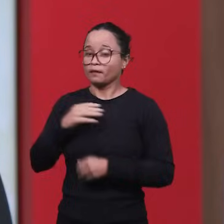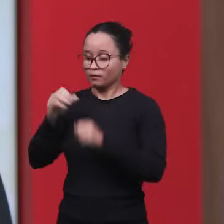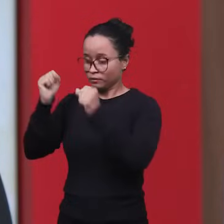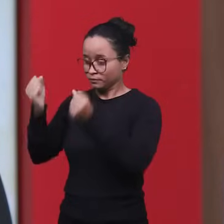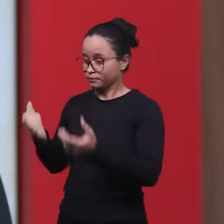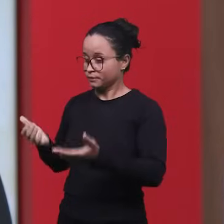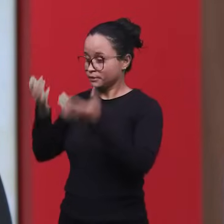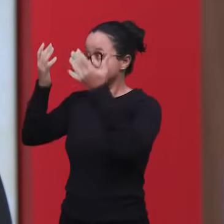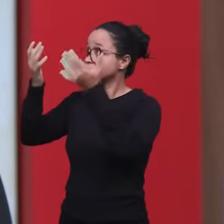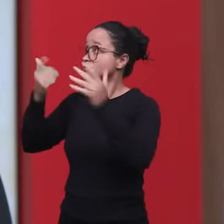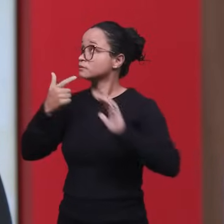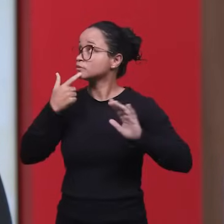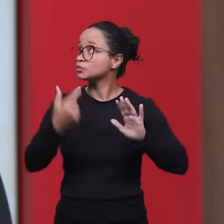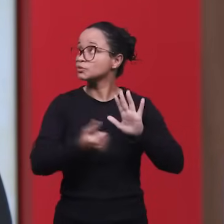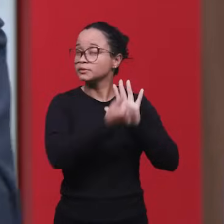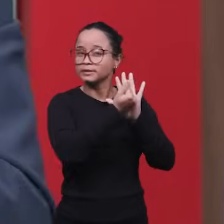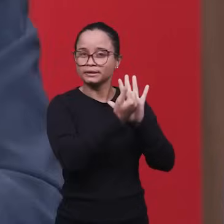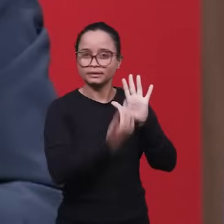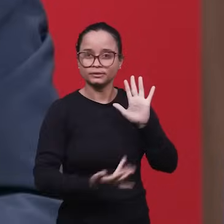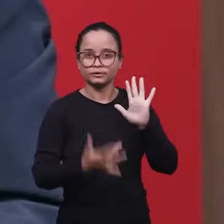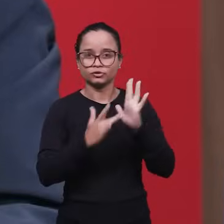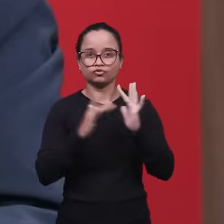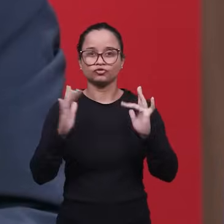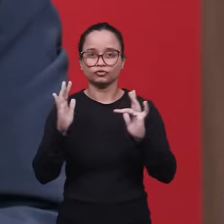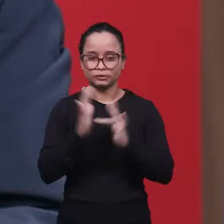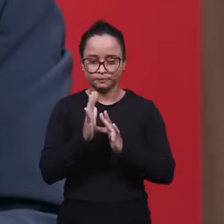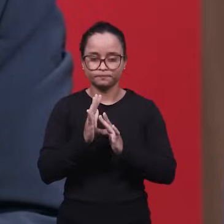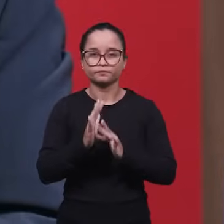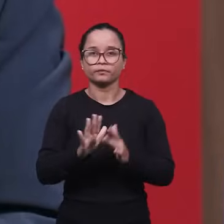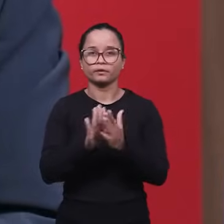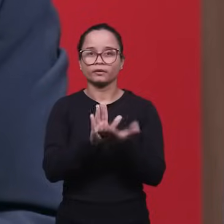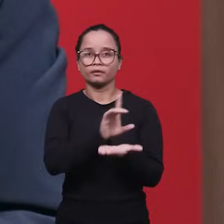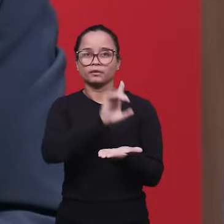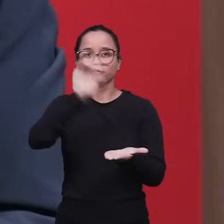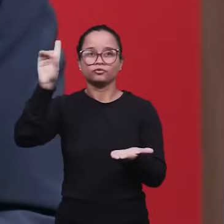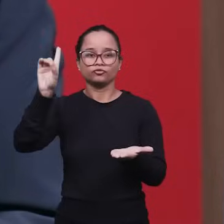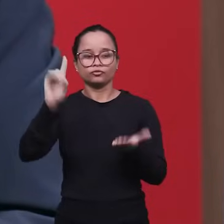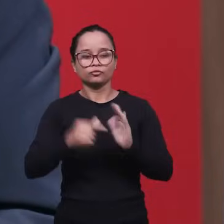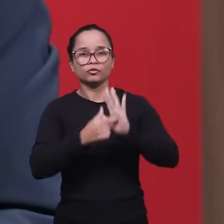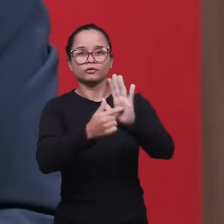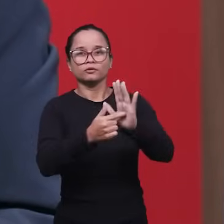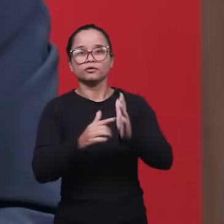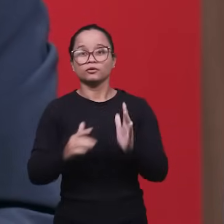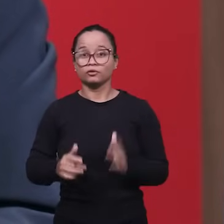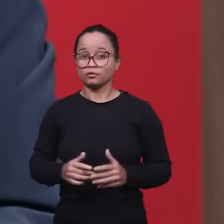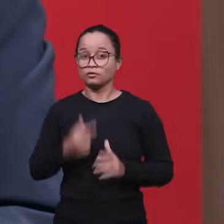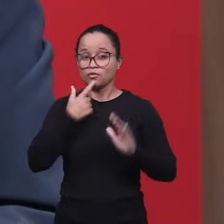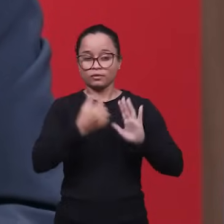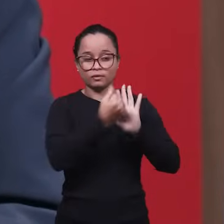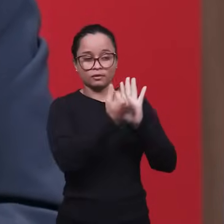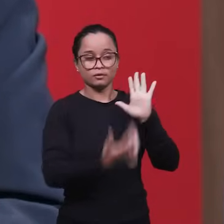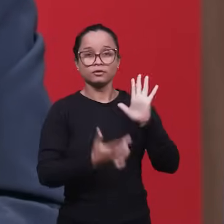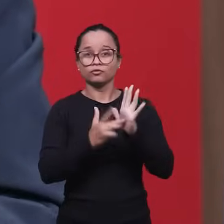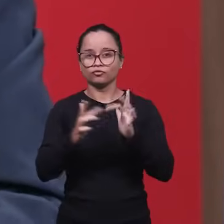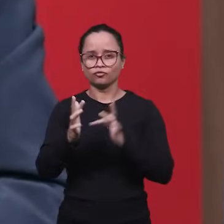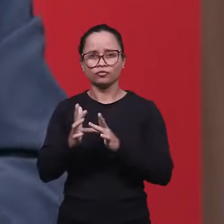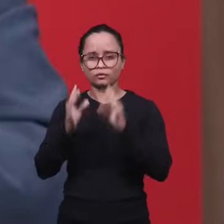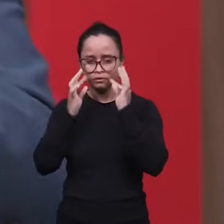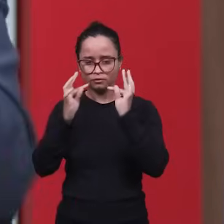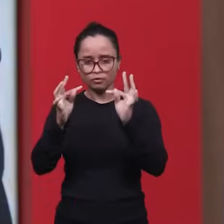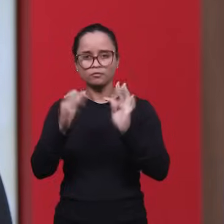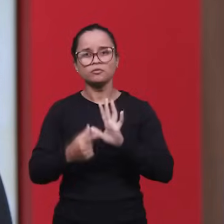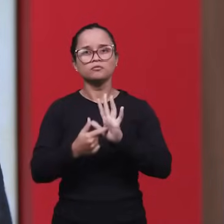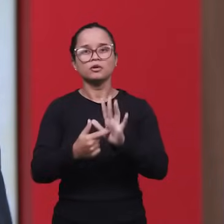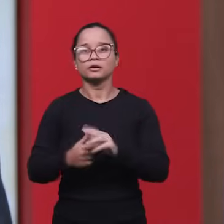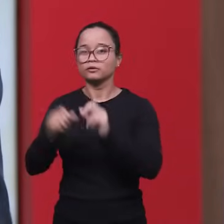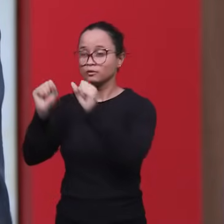teu altar o sangue de Jesus. E a Bíblia diz que o sangue de Jesus ainda testifica. João diz isso. Não é? Então, quando